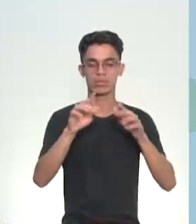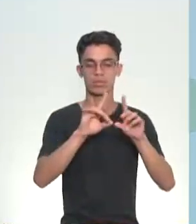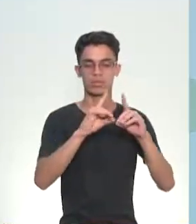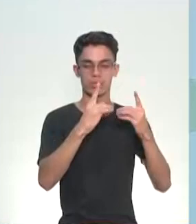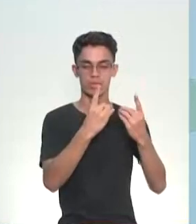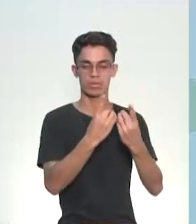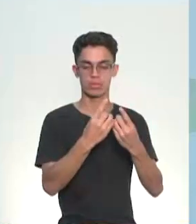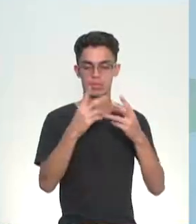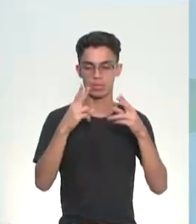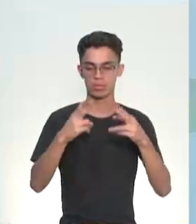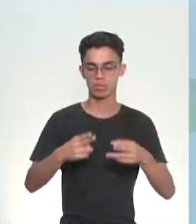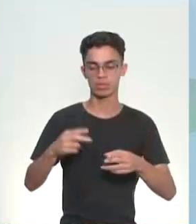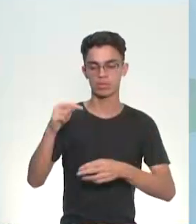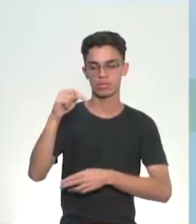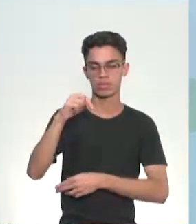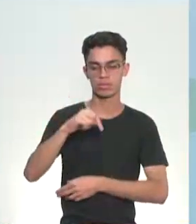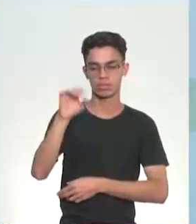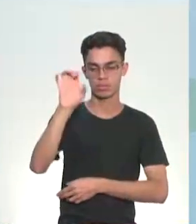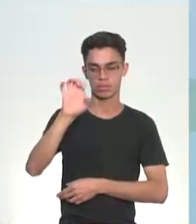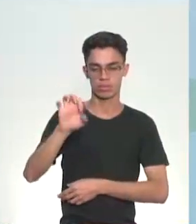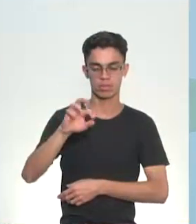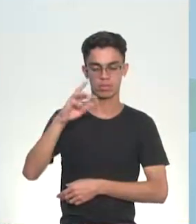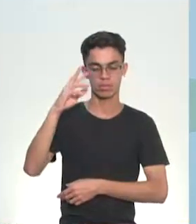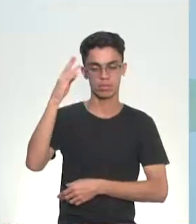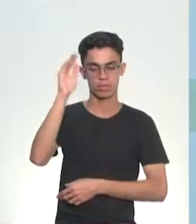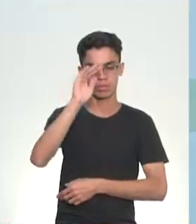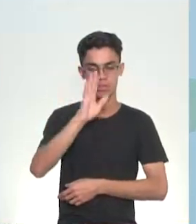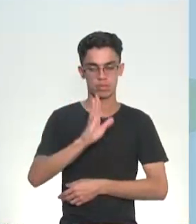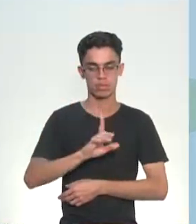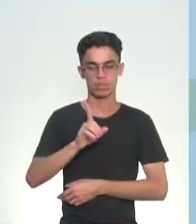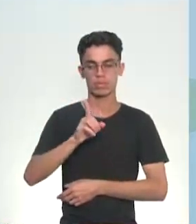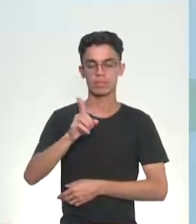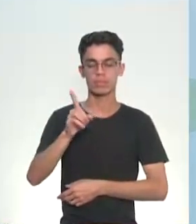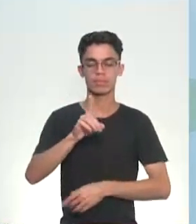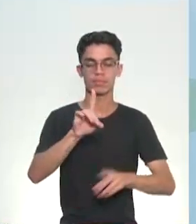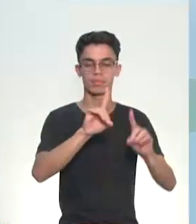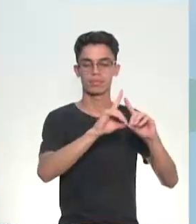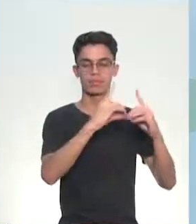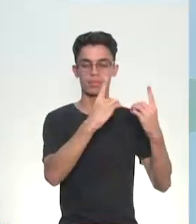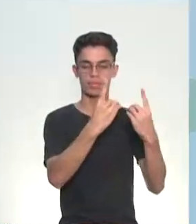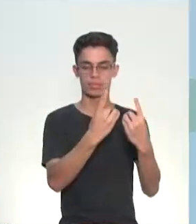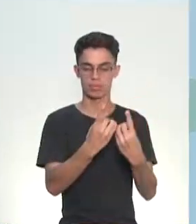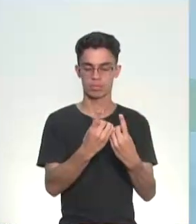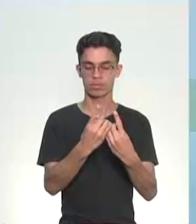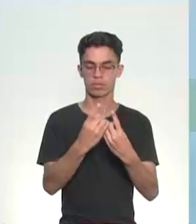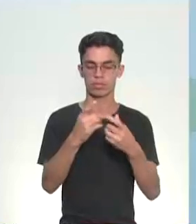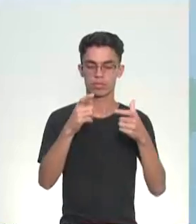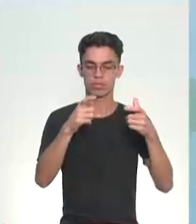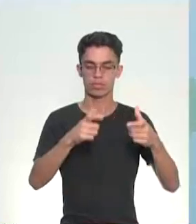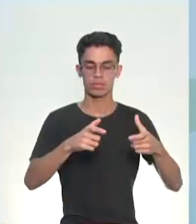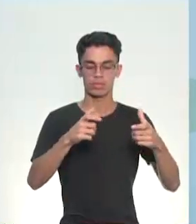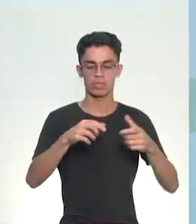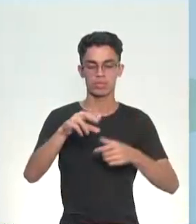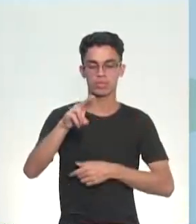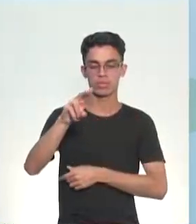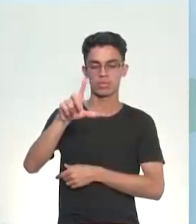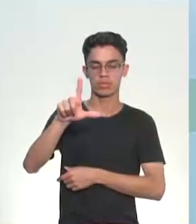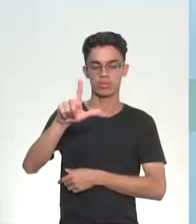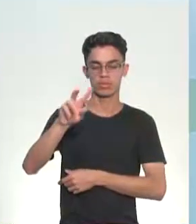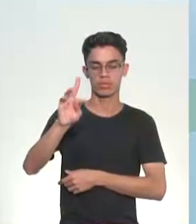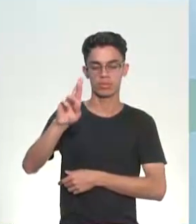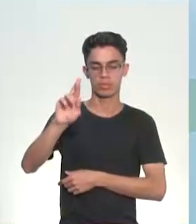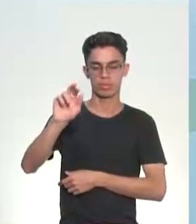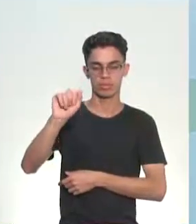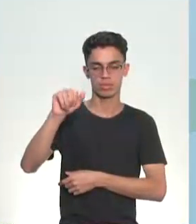eles chamam lá de departamento, né, é um território ultramarino da França. Né? O que é um território ultramarino? Que está lá